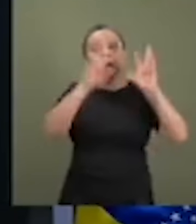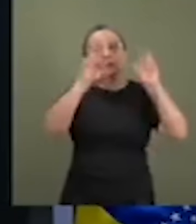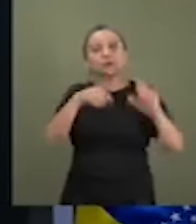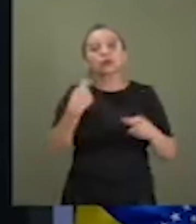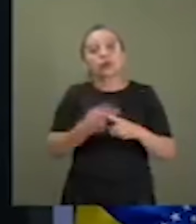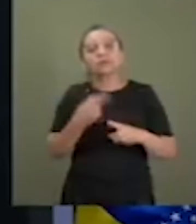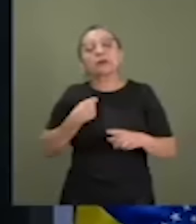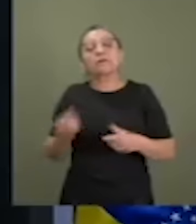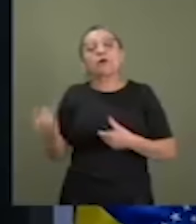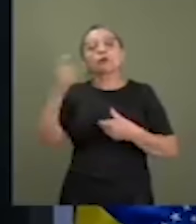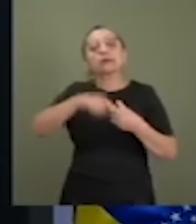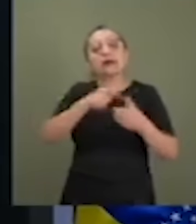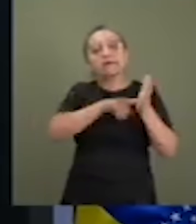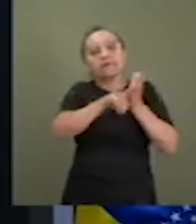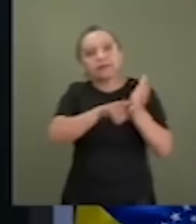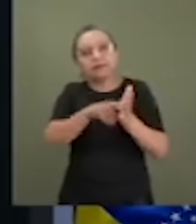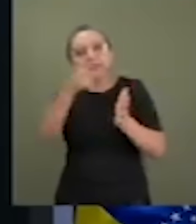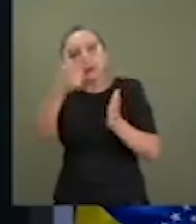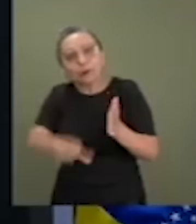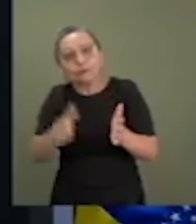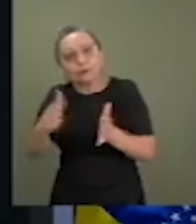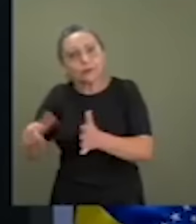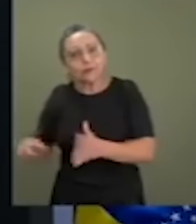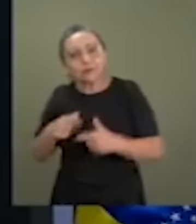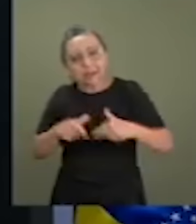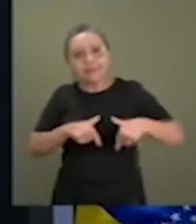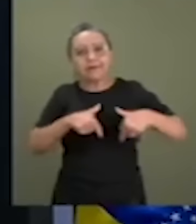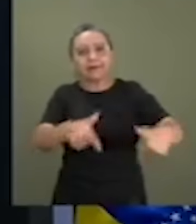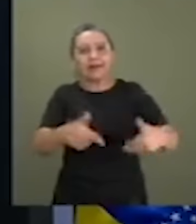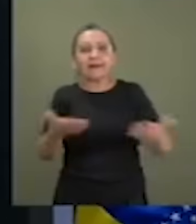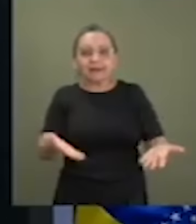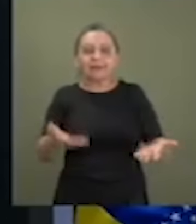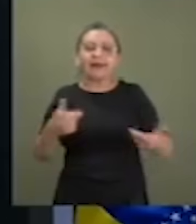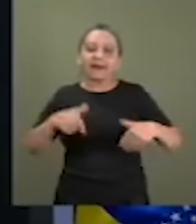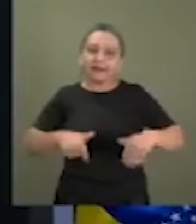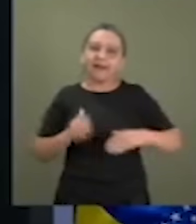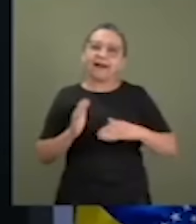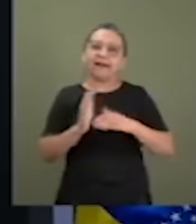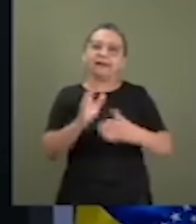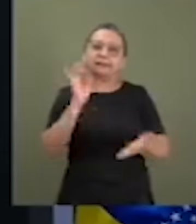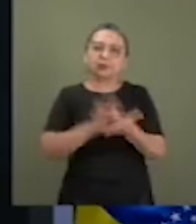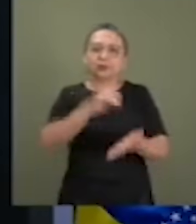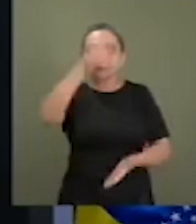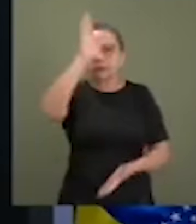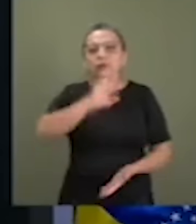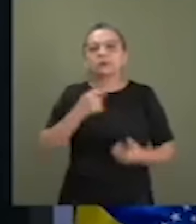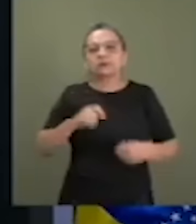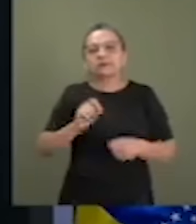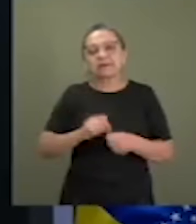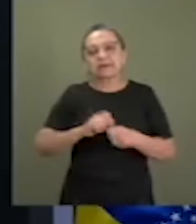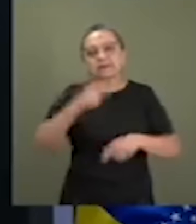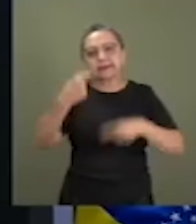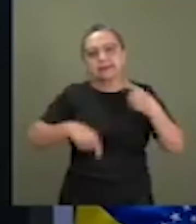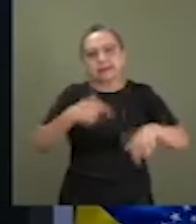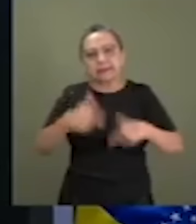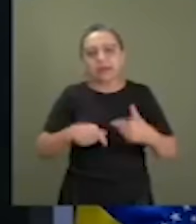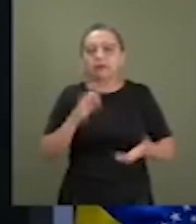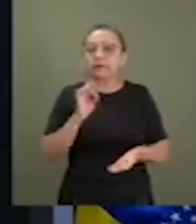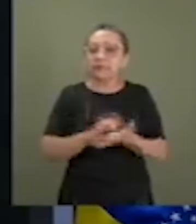revisitá-lo. É um assunto que nós vamos ter que enfrentar. E esta é a Casa da República que deve fazer esse debate